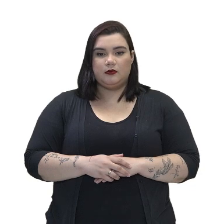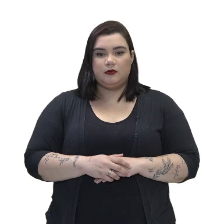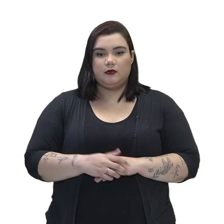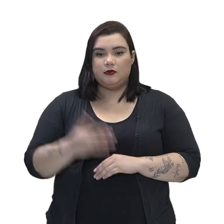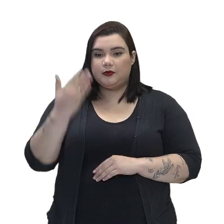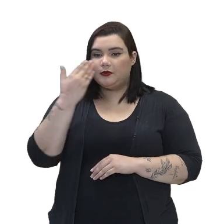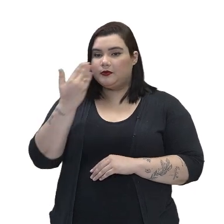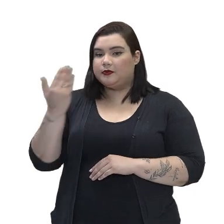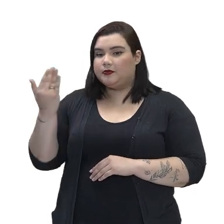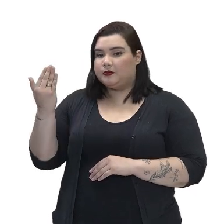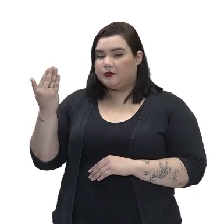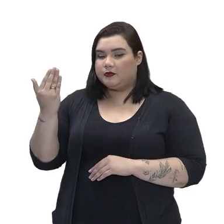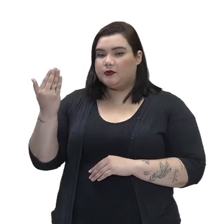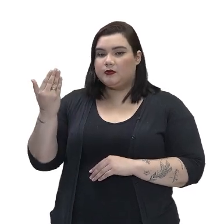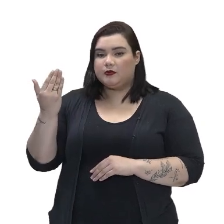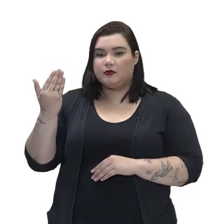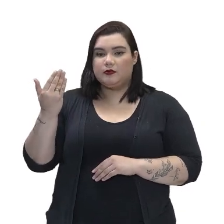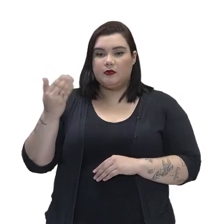Seven cups.